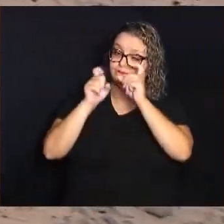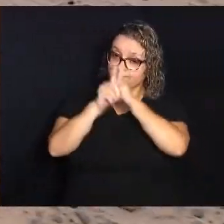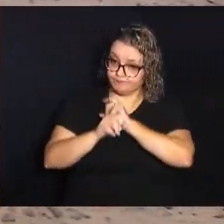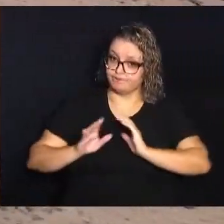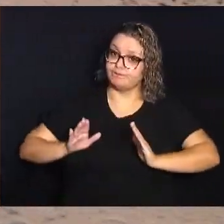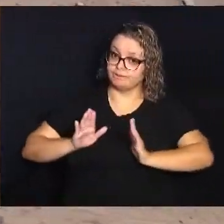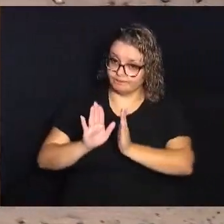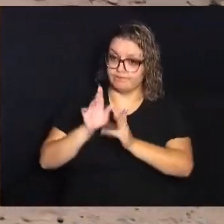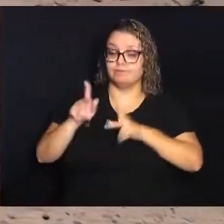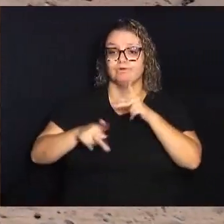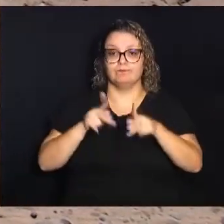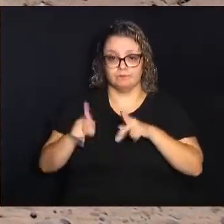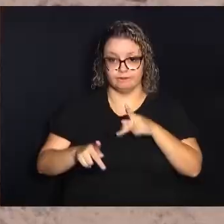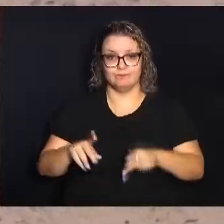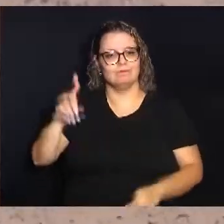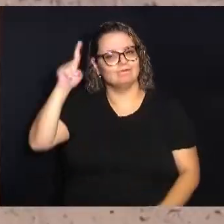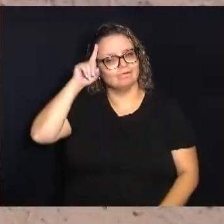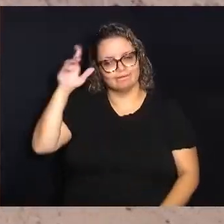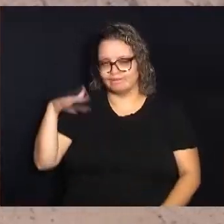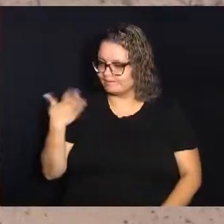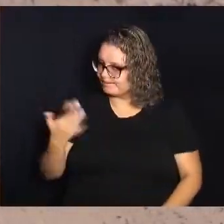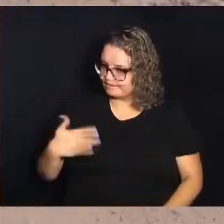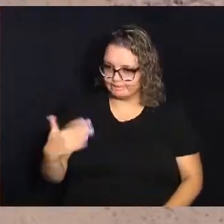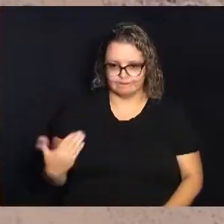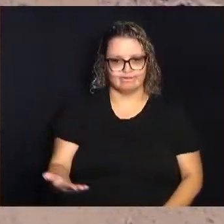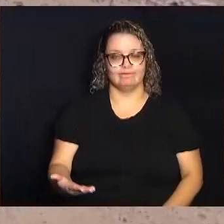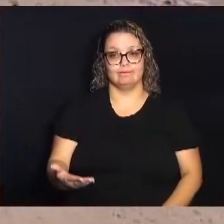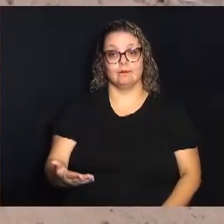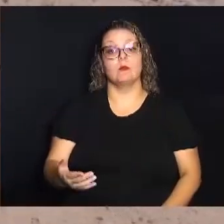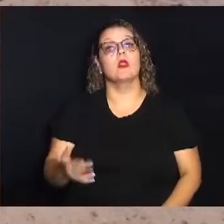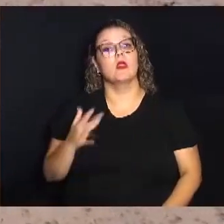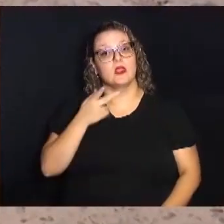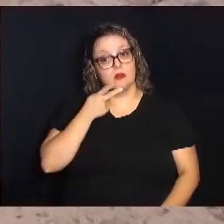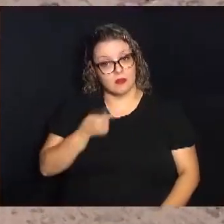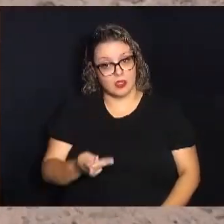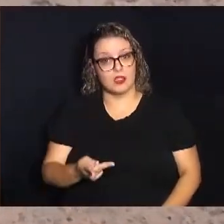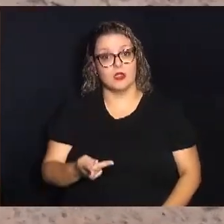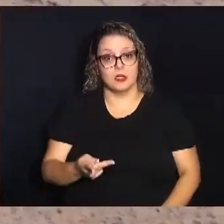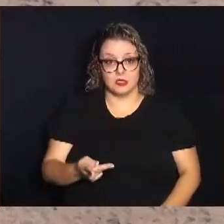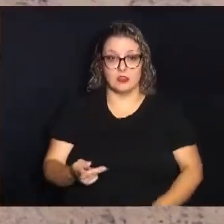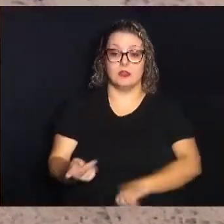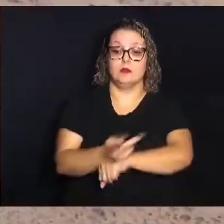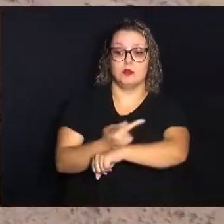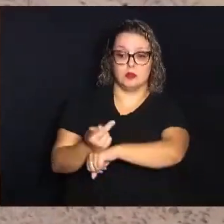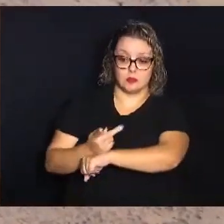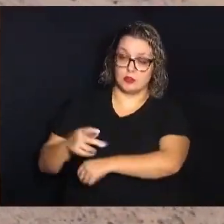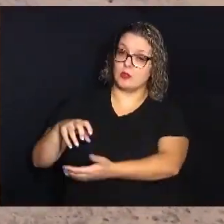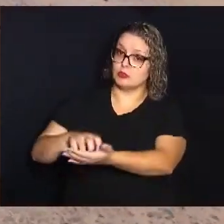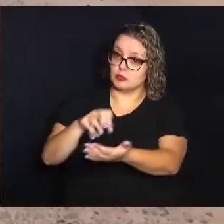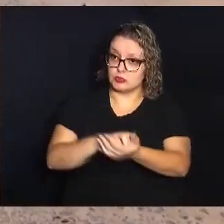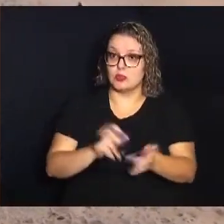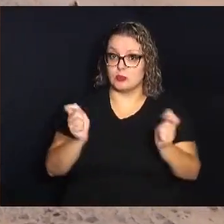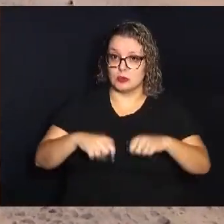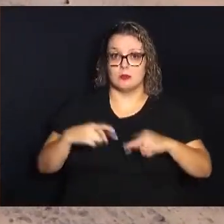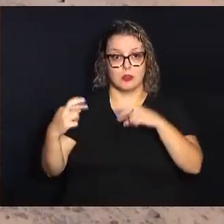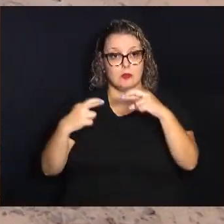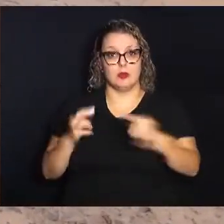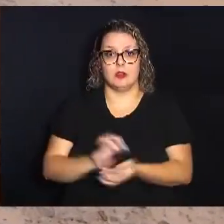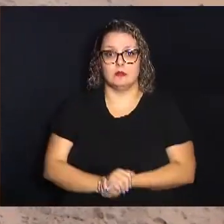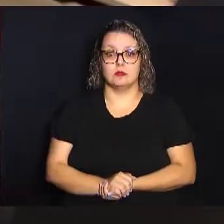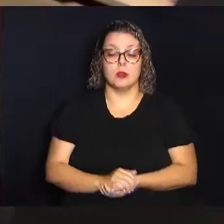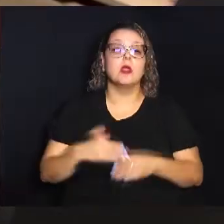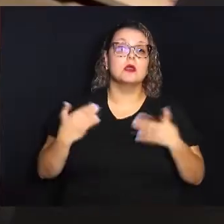dificuldade enfrentada pela população todos os dias e considera procurar os órgãos competentes para a